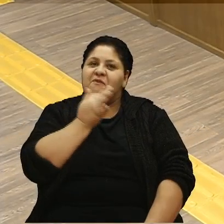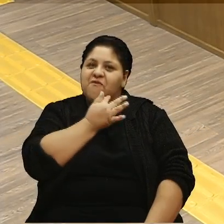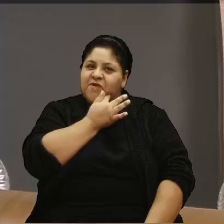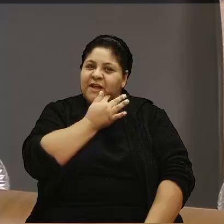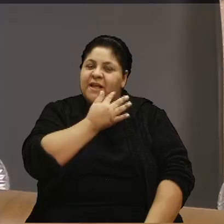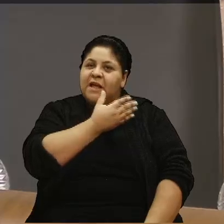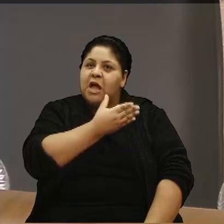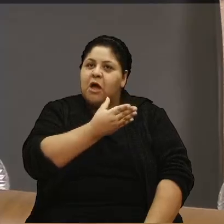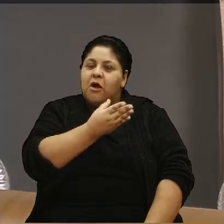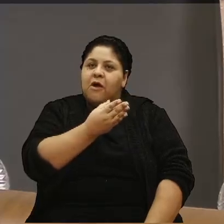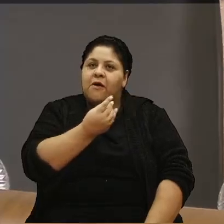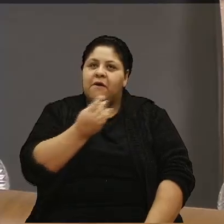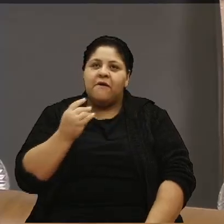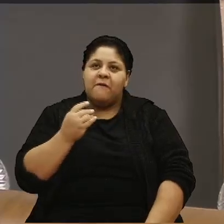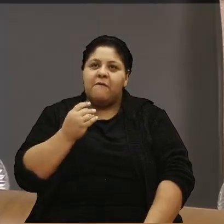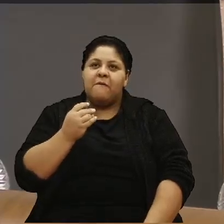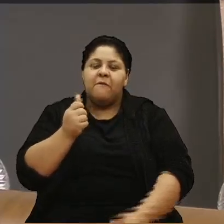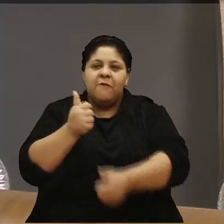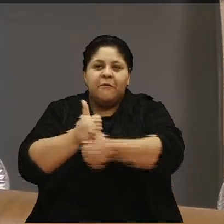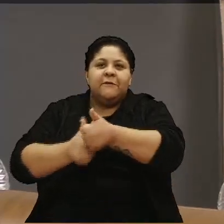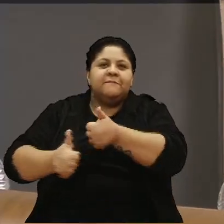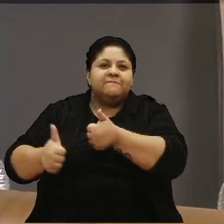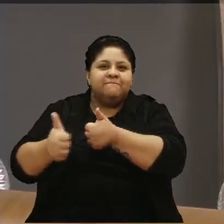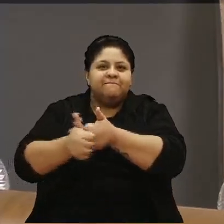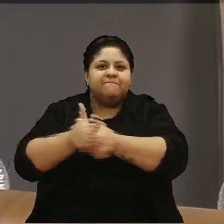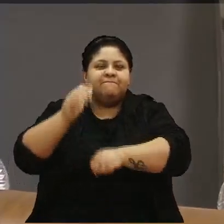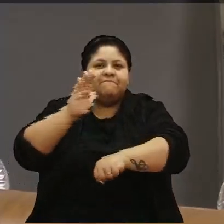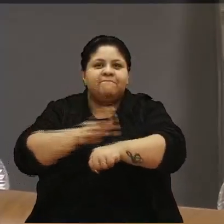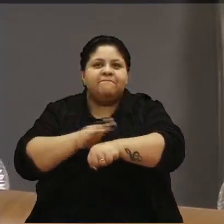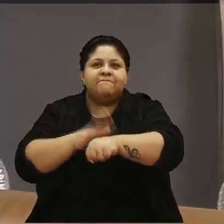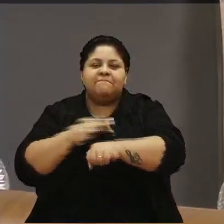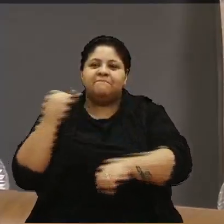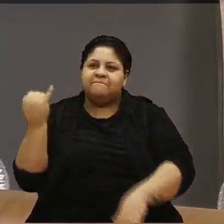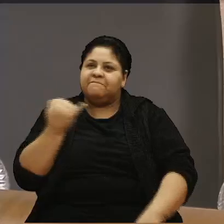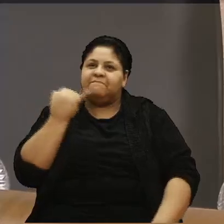muito protagonista de momentos importantes para o